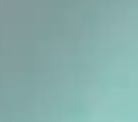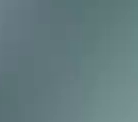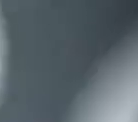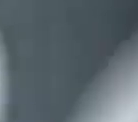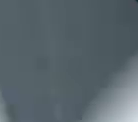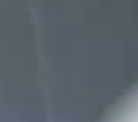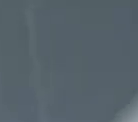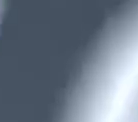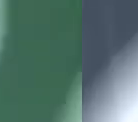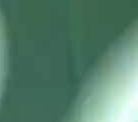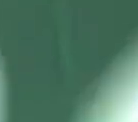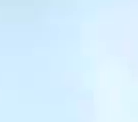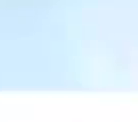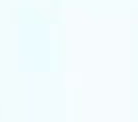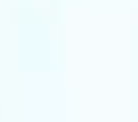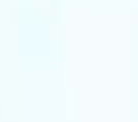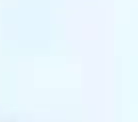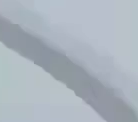e